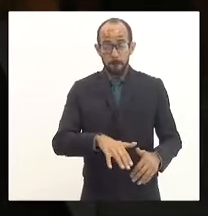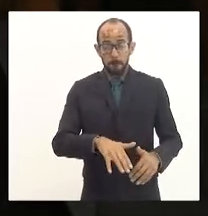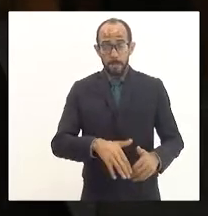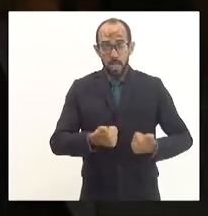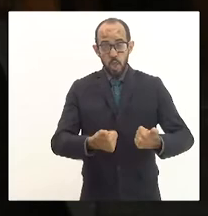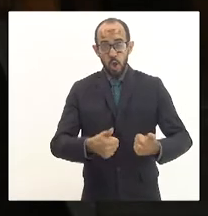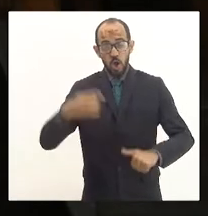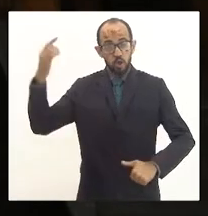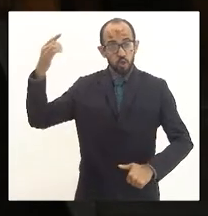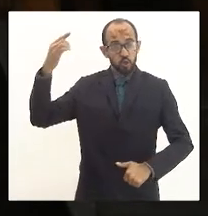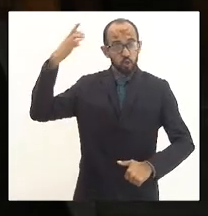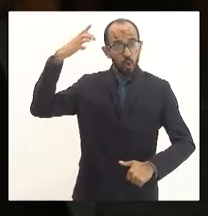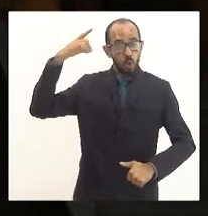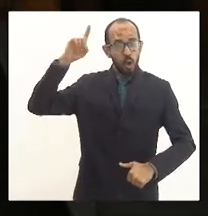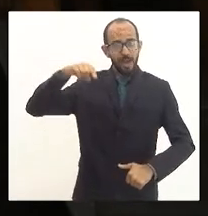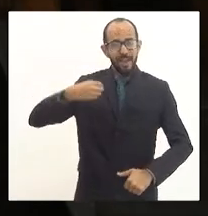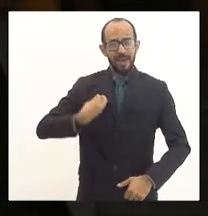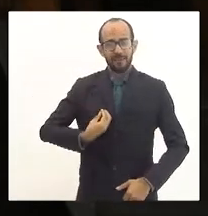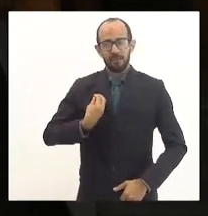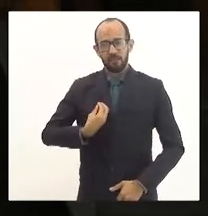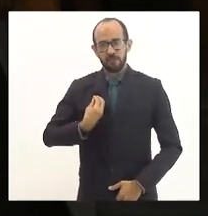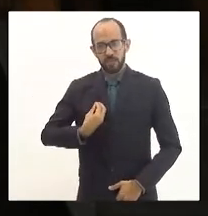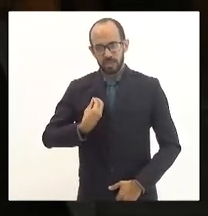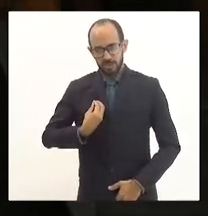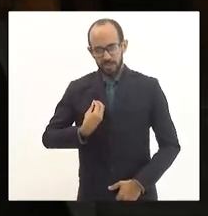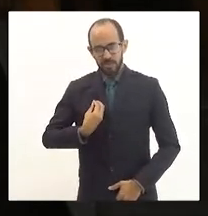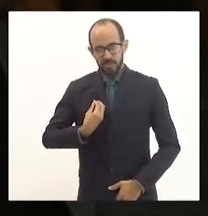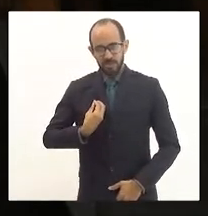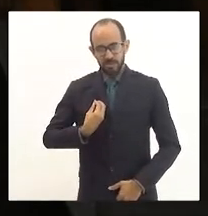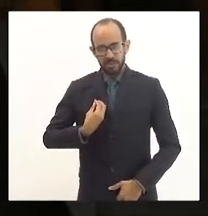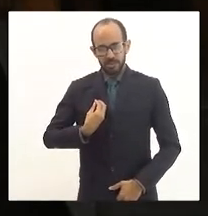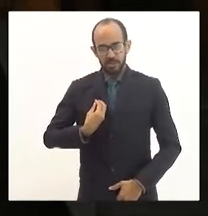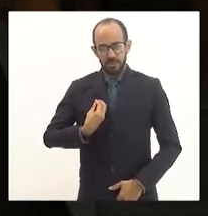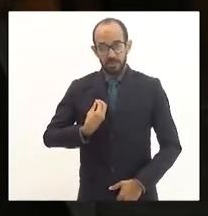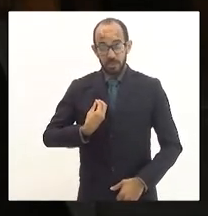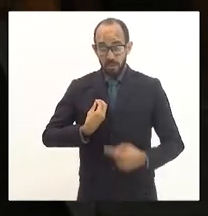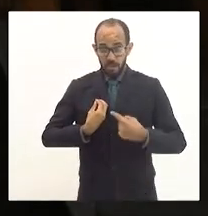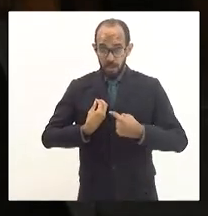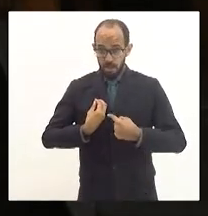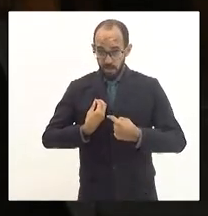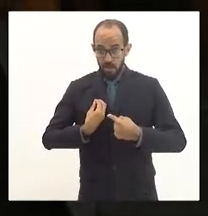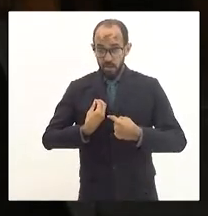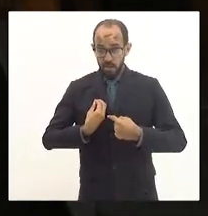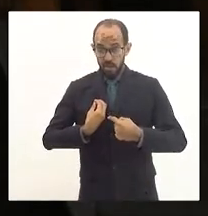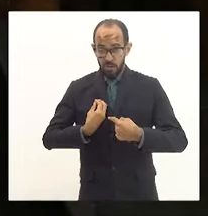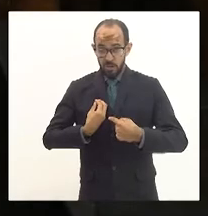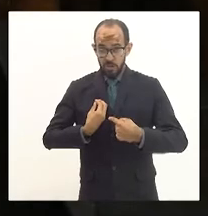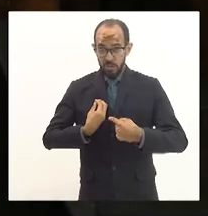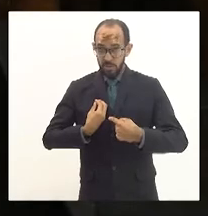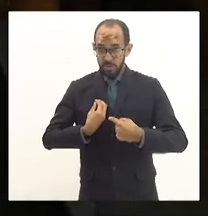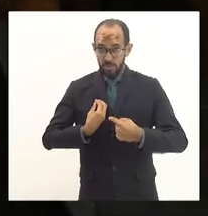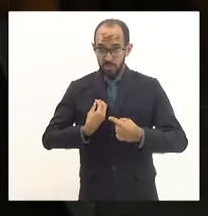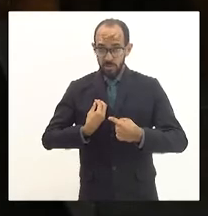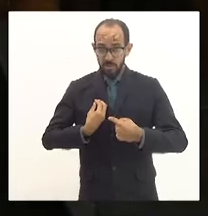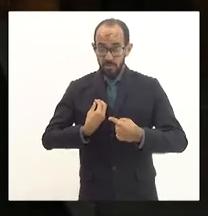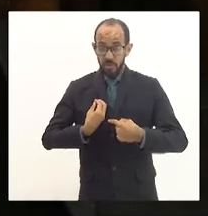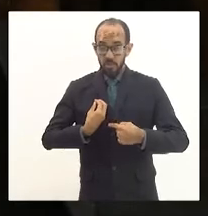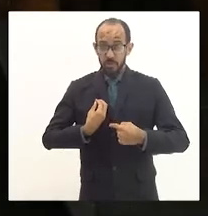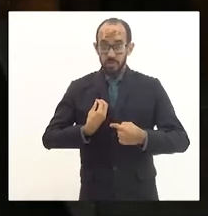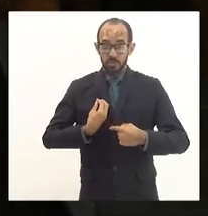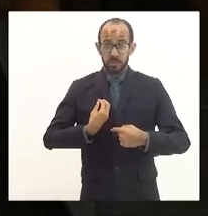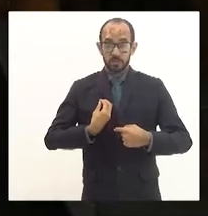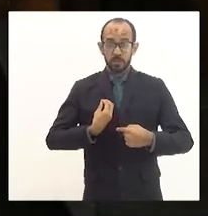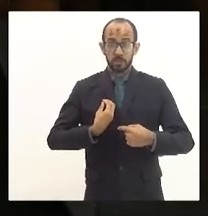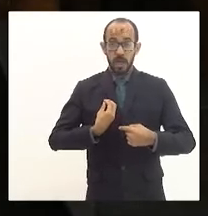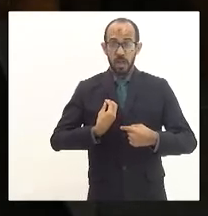é o dom da vida Oi e a vida e sob qualquer hipótese